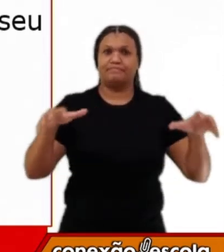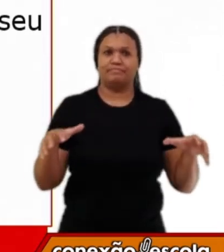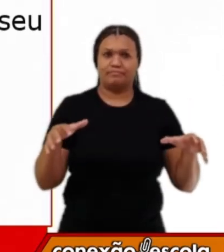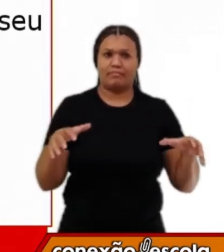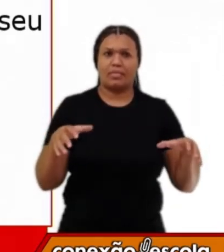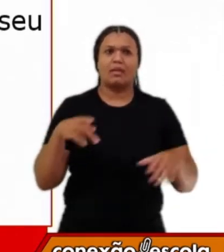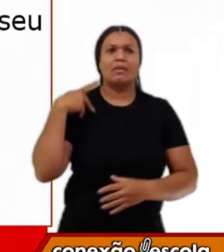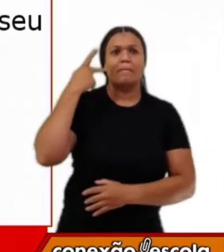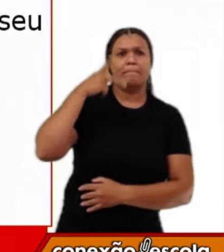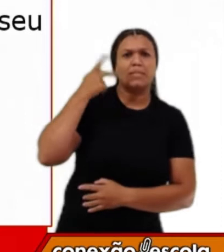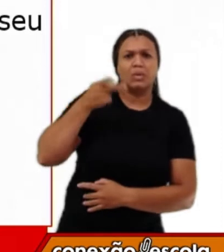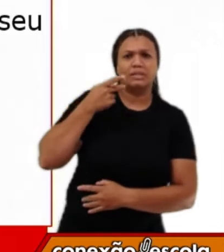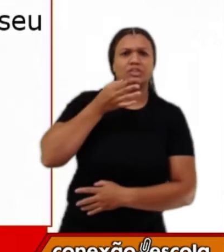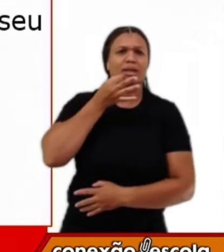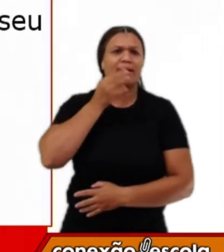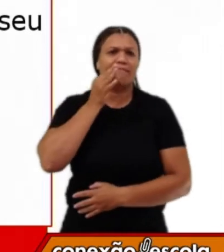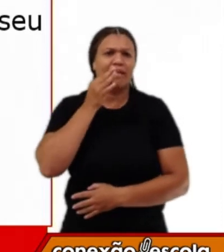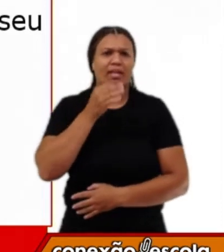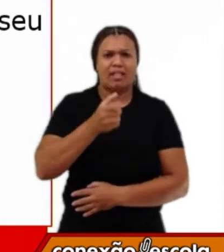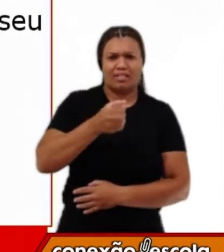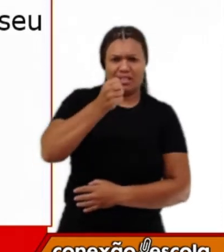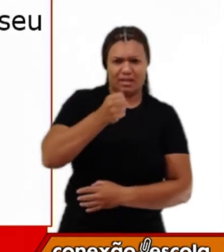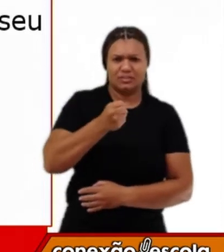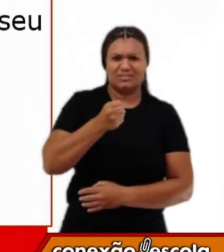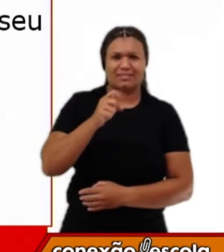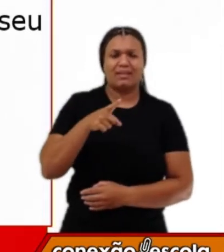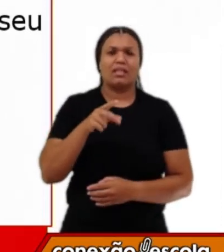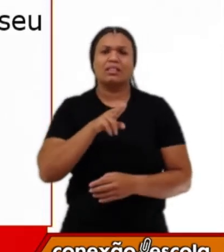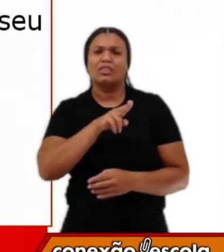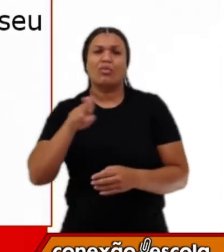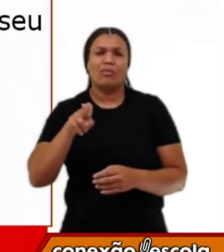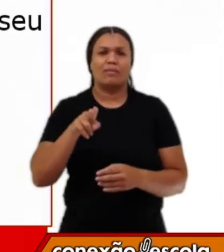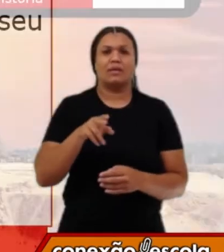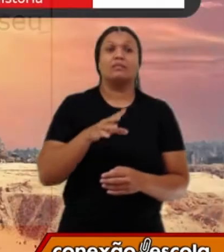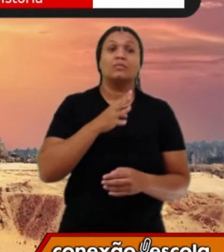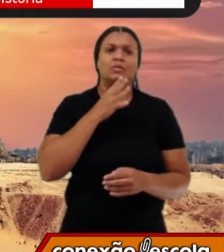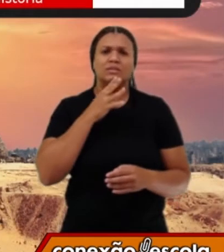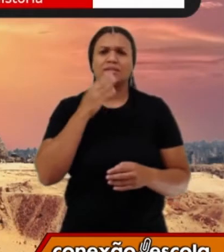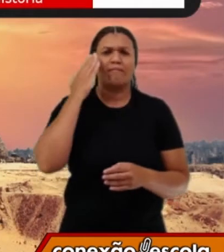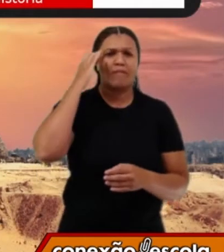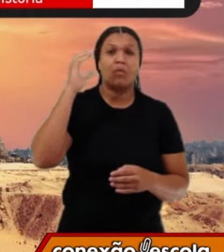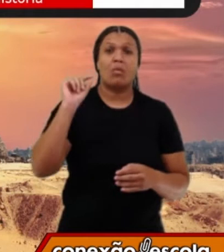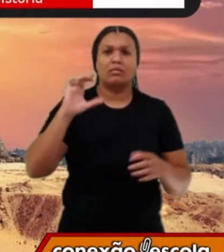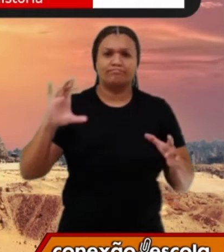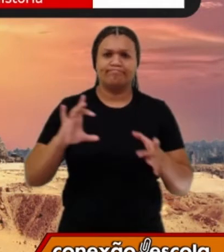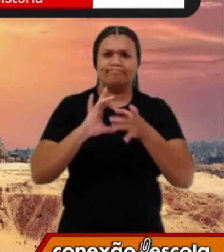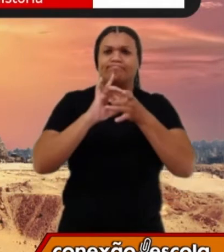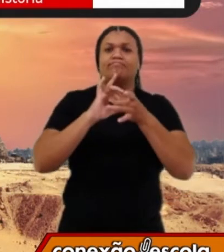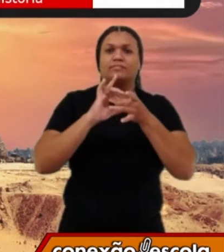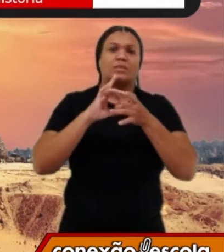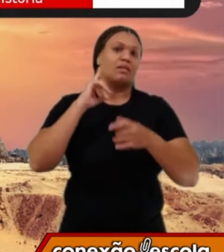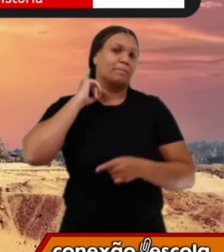café com leite é como ficou conhecida justamente as alianças formadas entre Minas